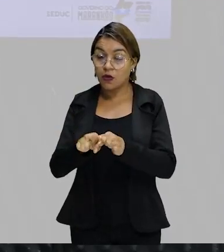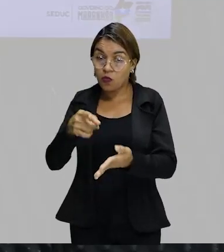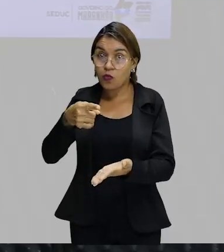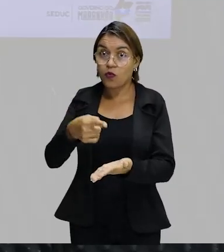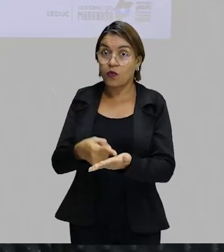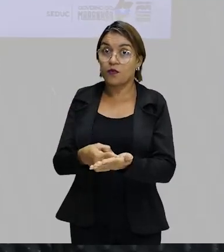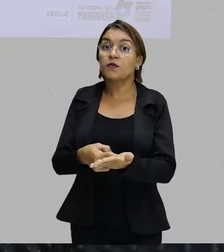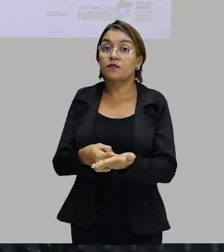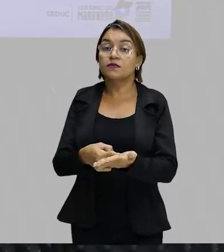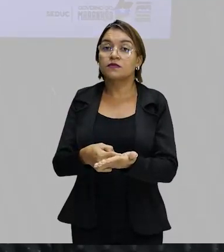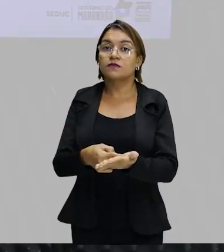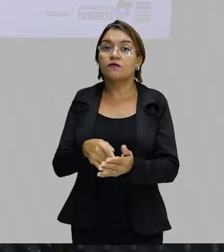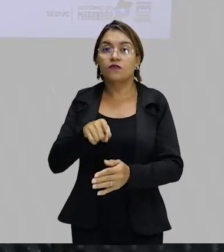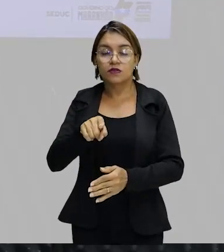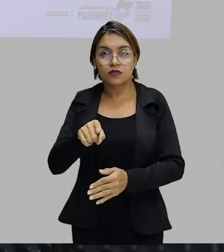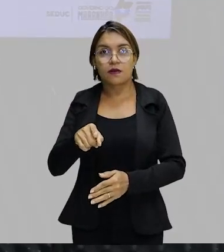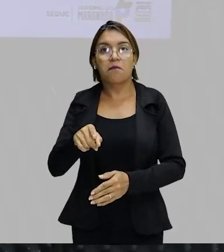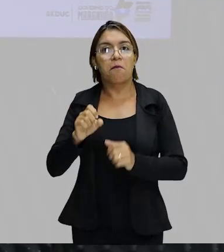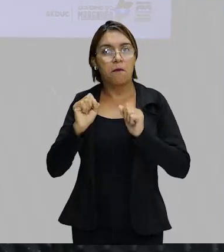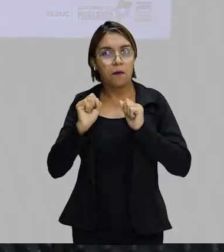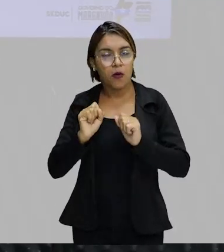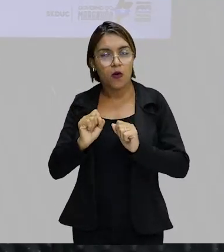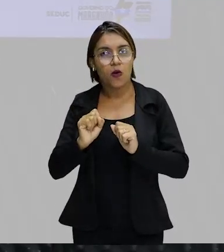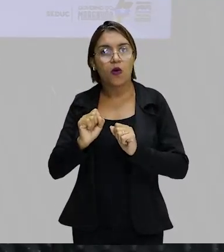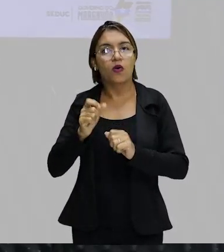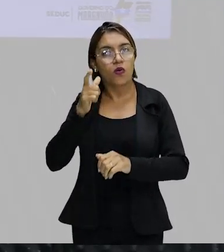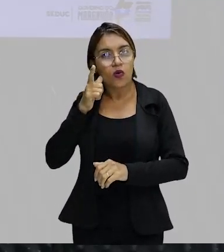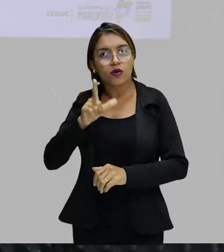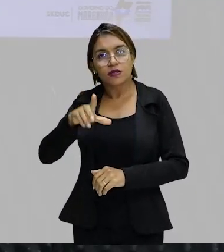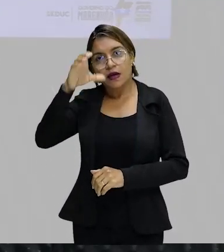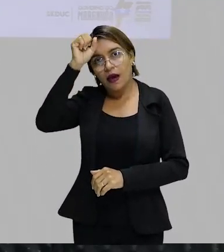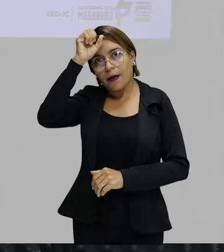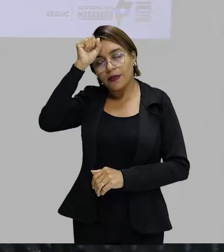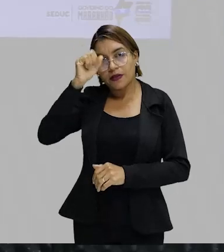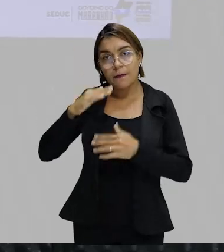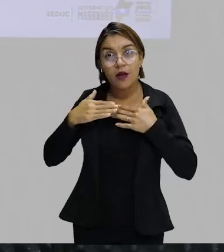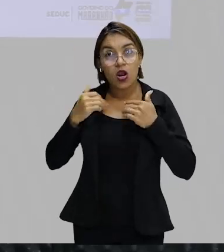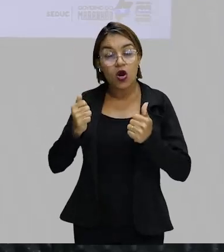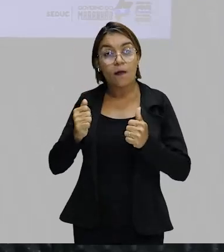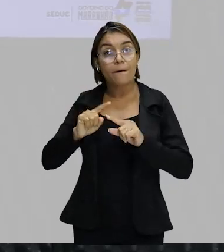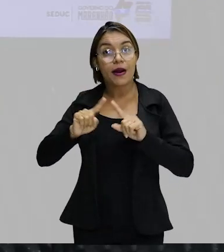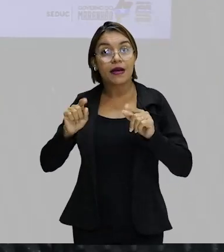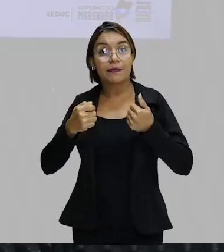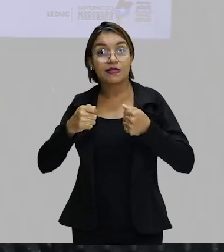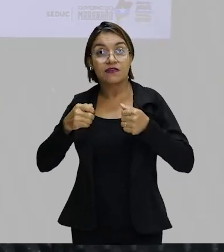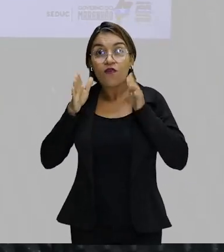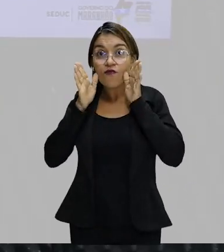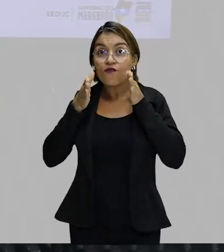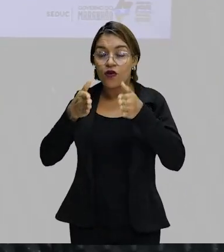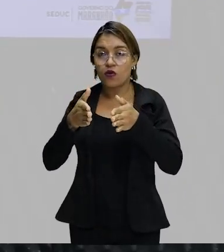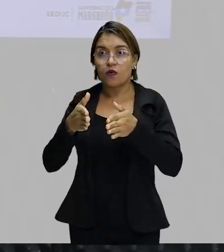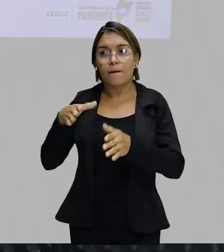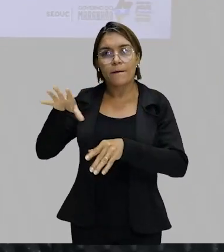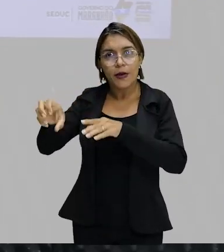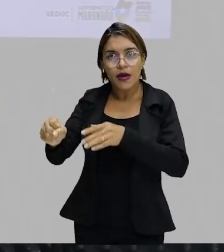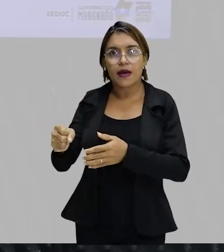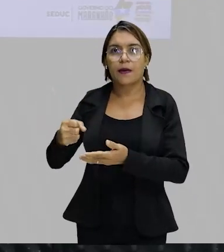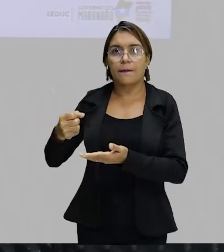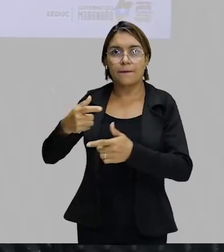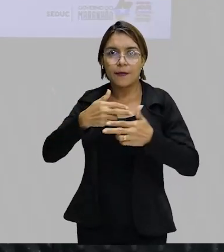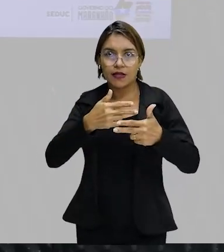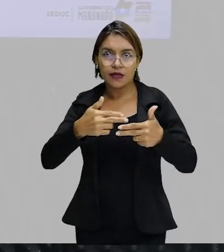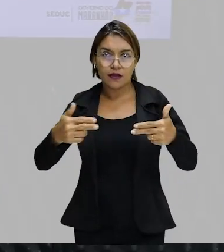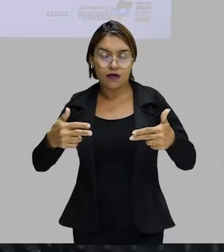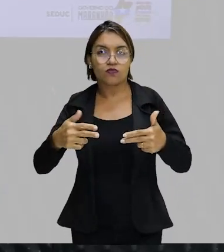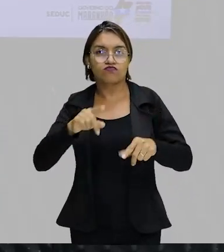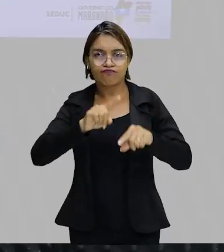que você tenha aí a possibilidade de aprender este conteúdo melhor. Você precisa de foco, tá? Então pega todo o teu material, pega tudo aquilo que é